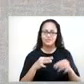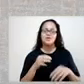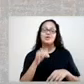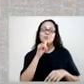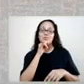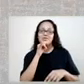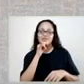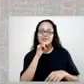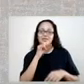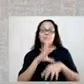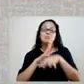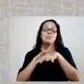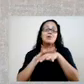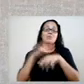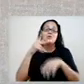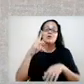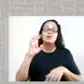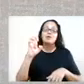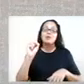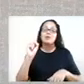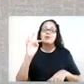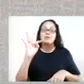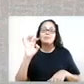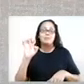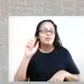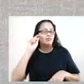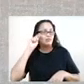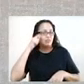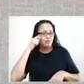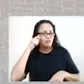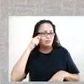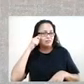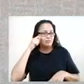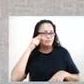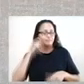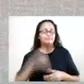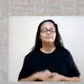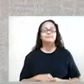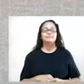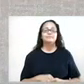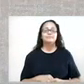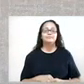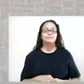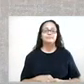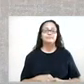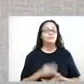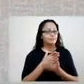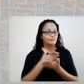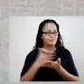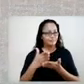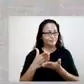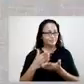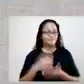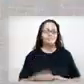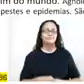nós vimos na aula passada. Na aula de hoje, vamos continuar a falar dessas crises. Vamos lá?